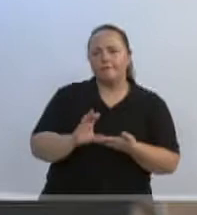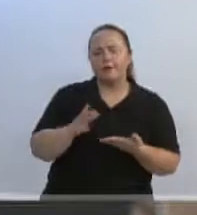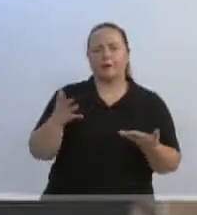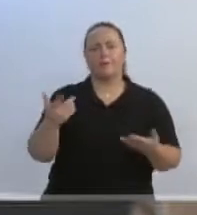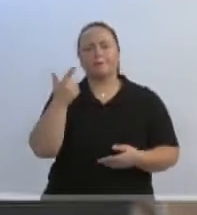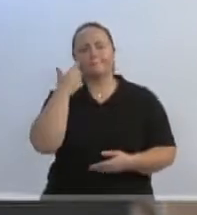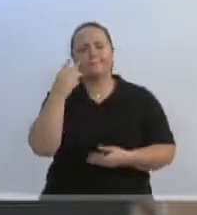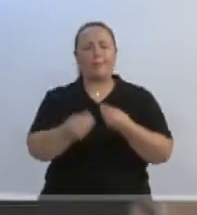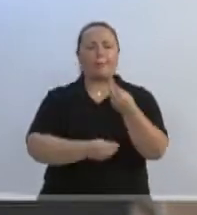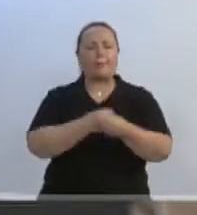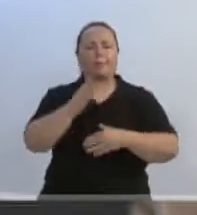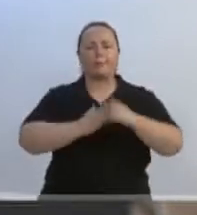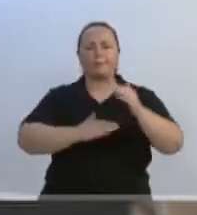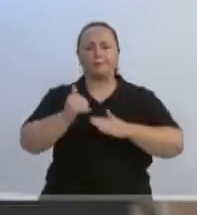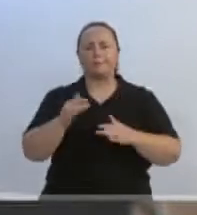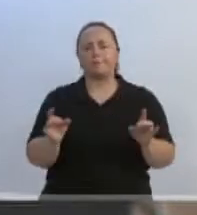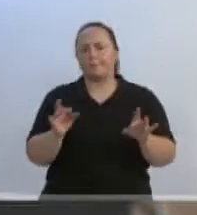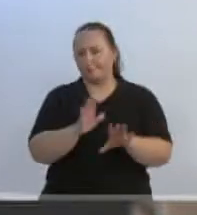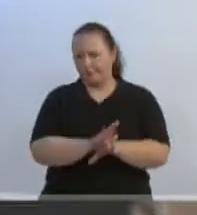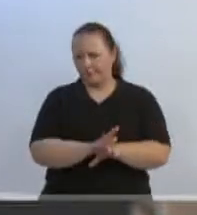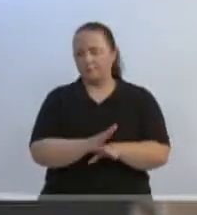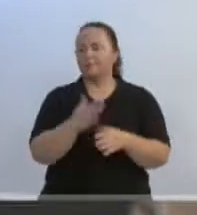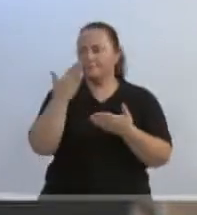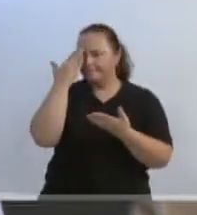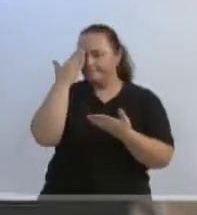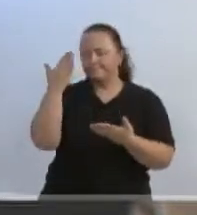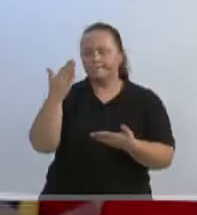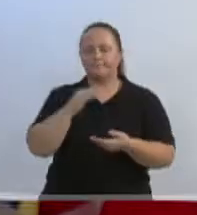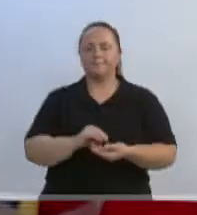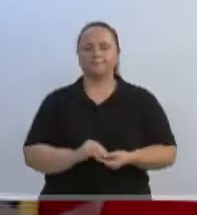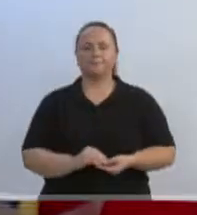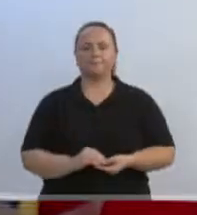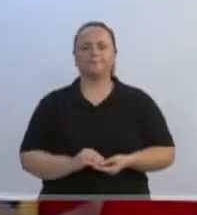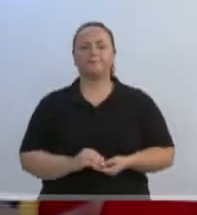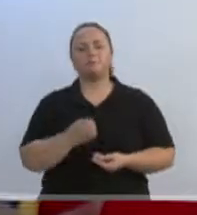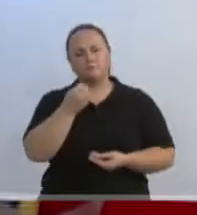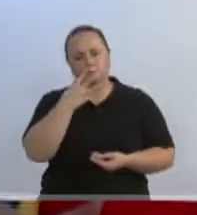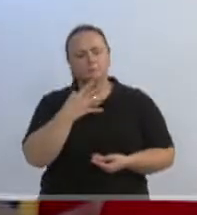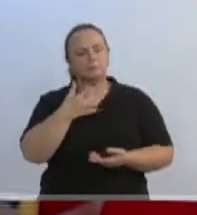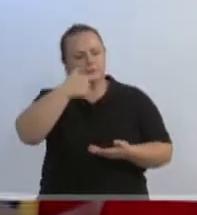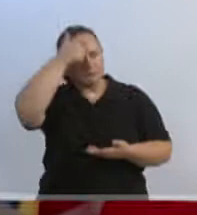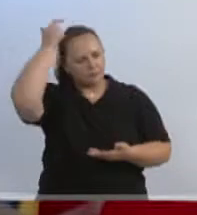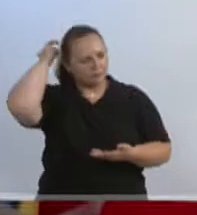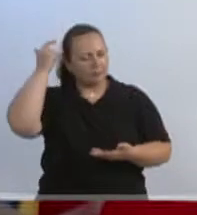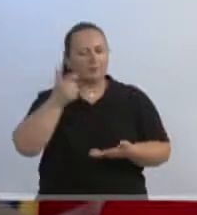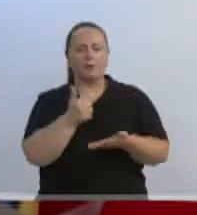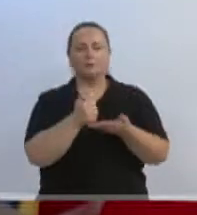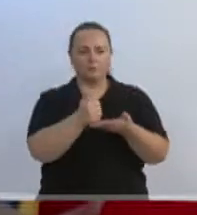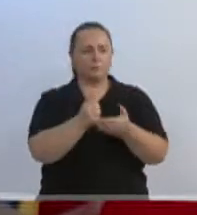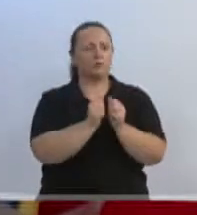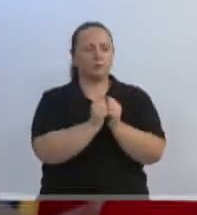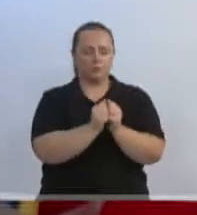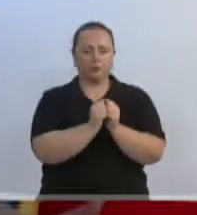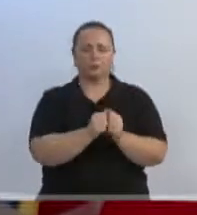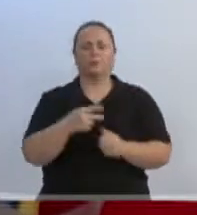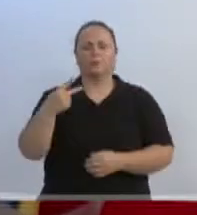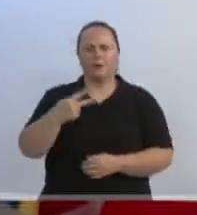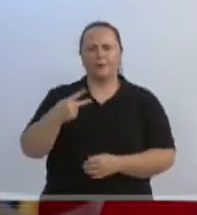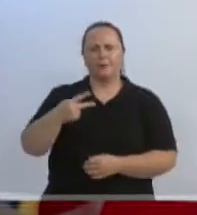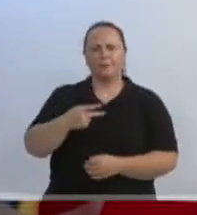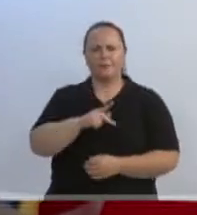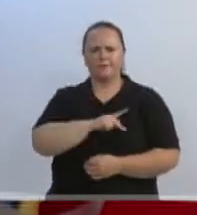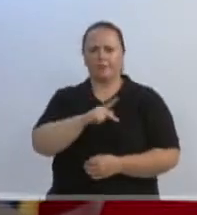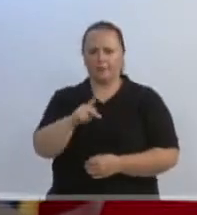a execução dele obrigado pela atenção ao time presente muito bom vereador adriano conte conosco nosso vice-presidente o